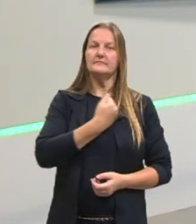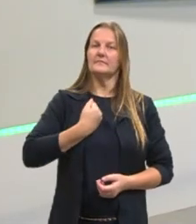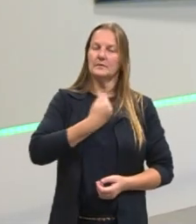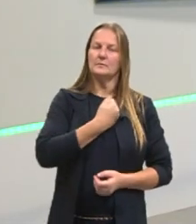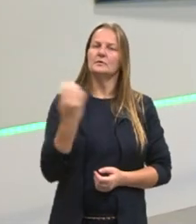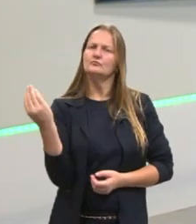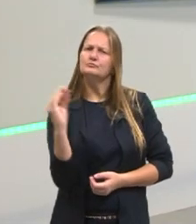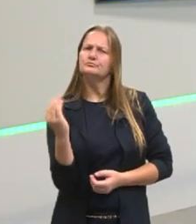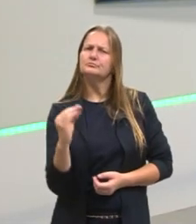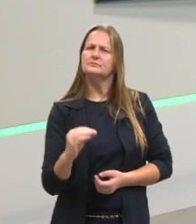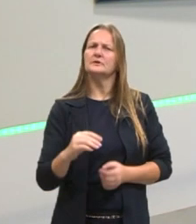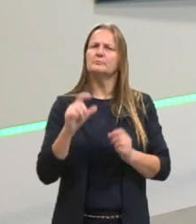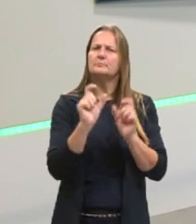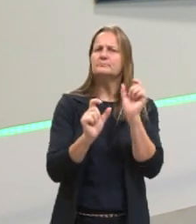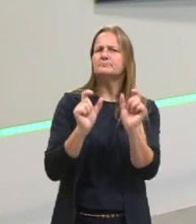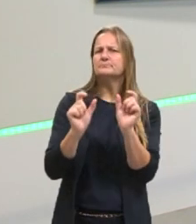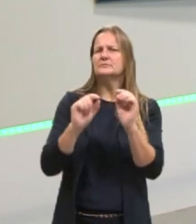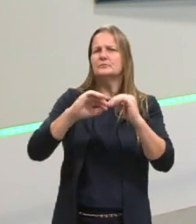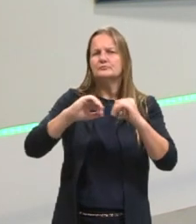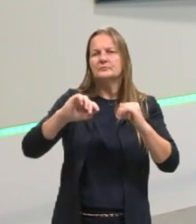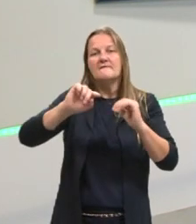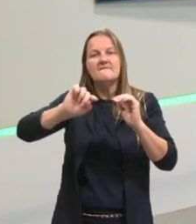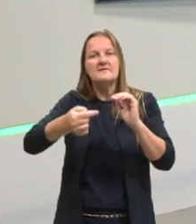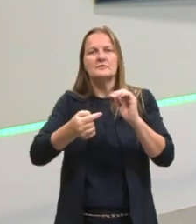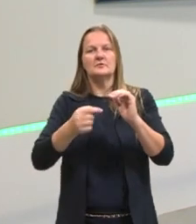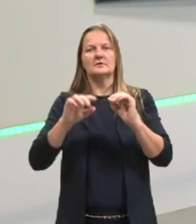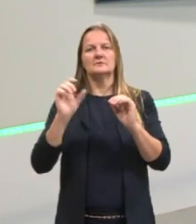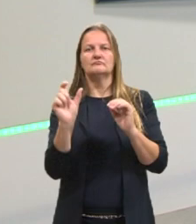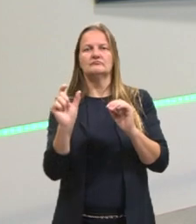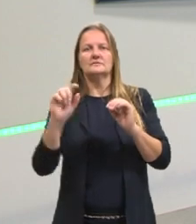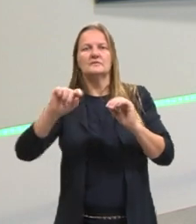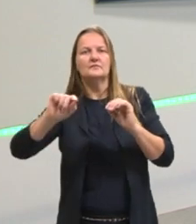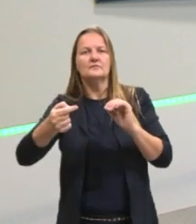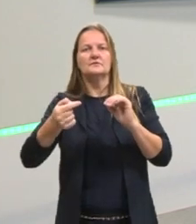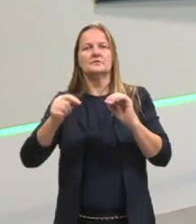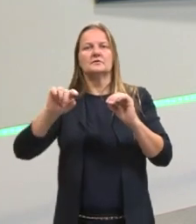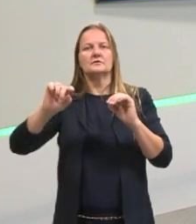coloquei termo a termo, separado por vírgula e entre